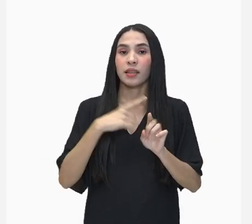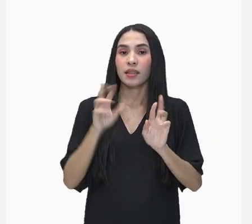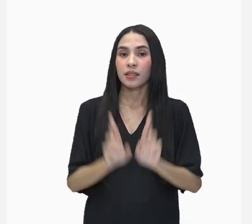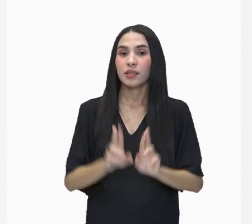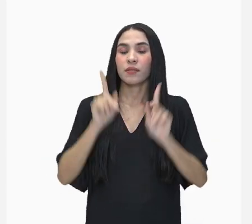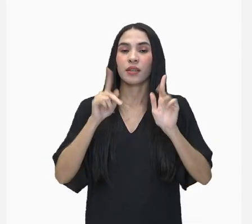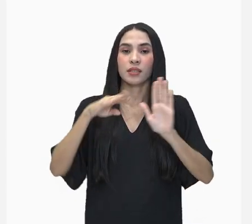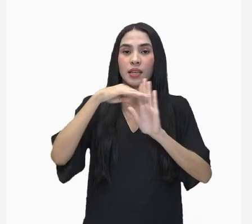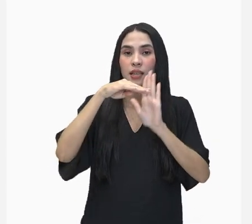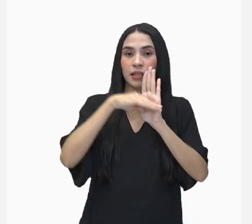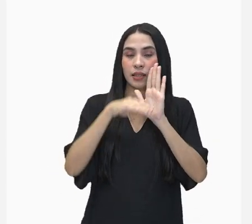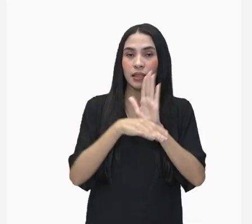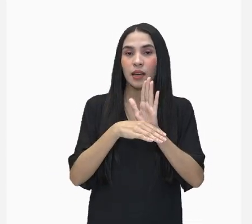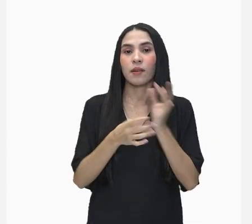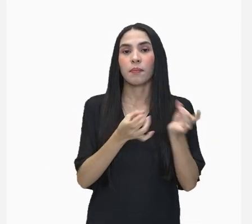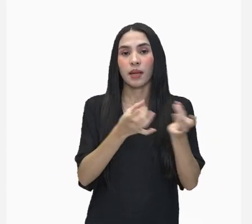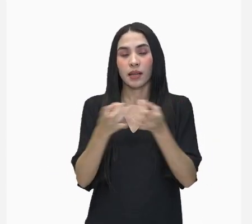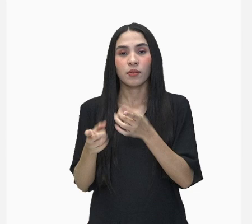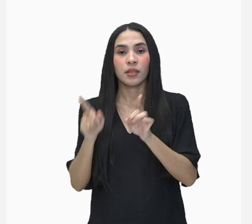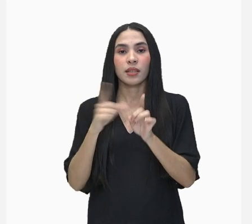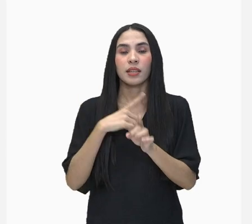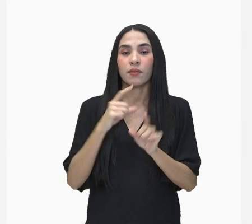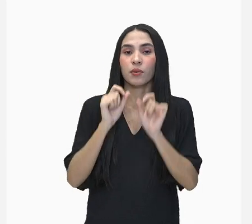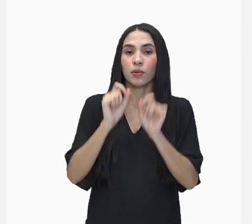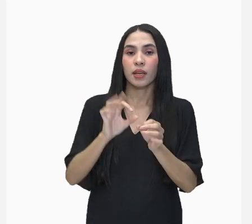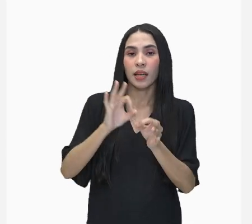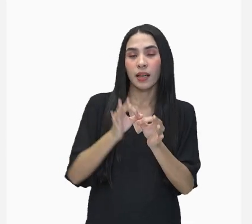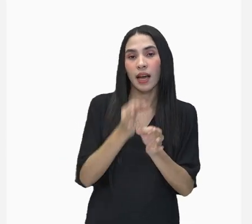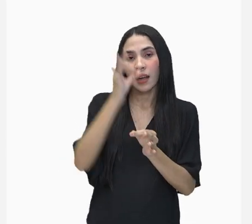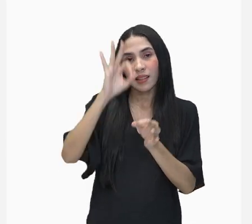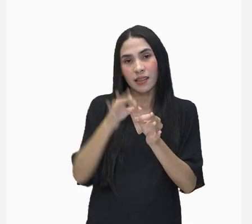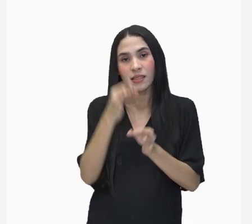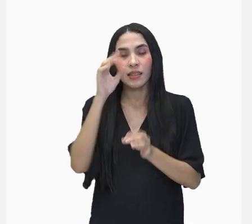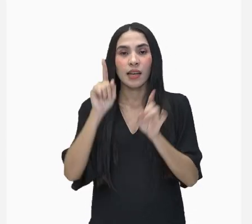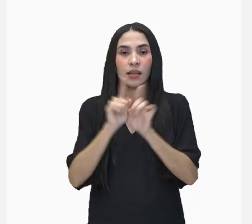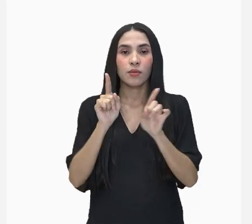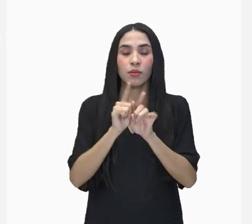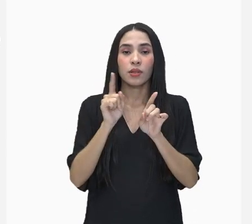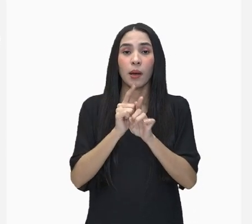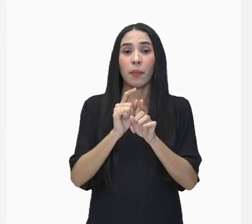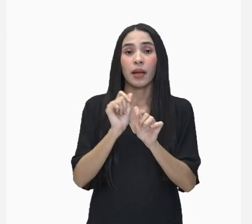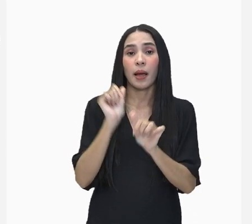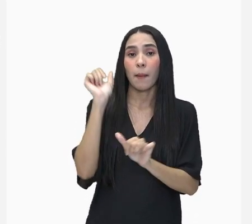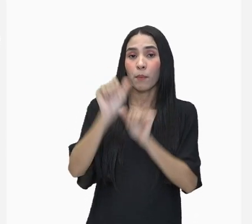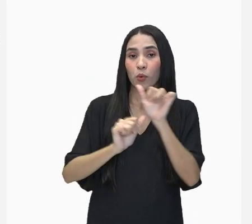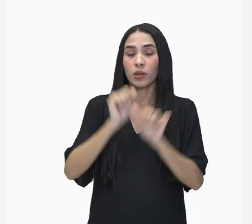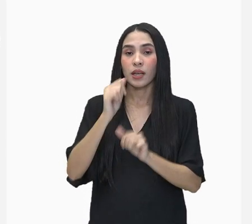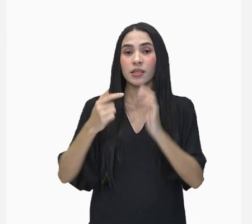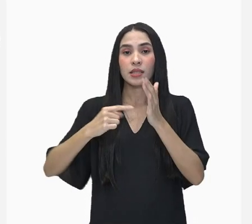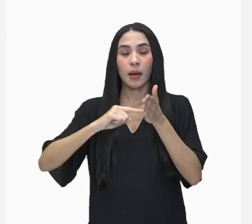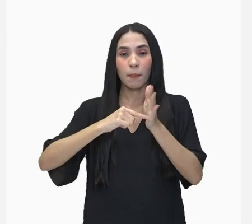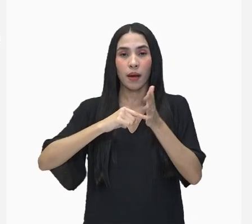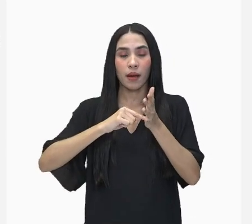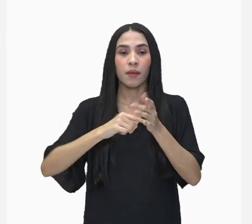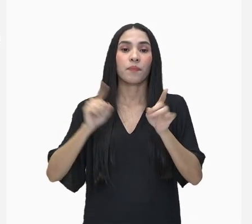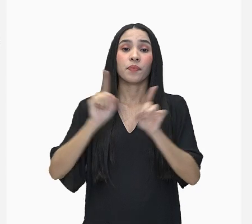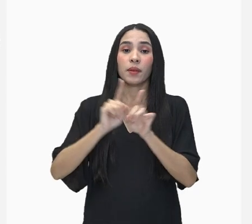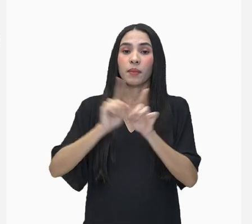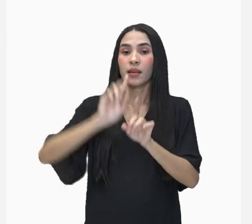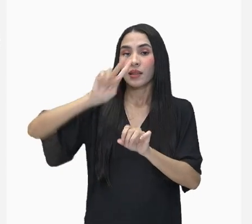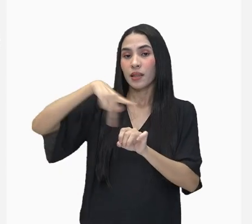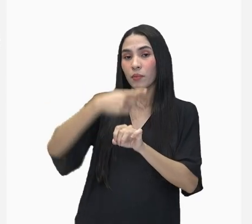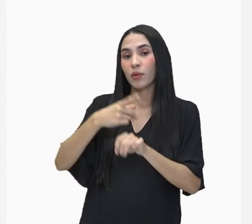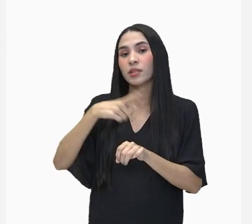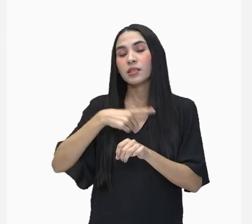de produção de mercadorias, onde nós tivemos o artesanato, a manufatura, e depois nós tivemos aí